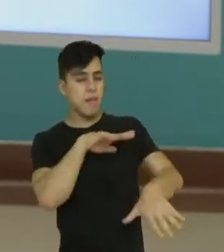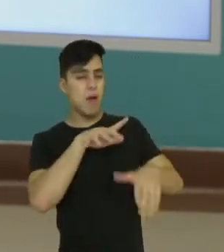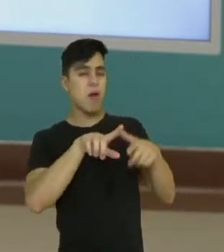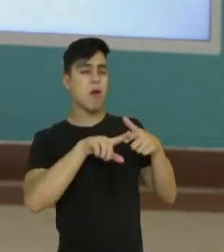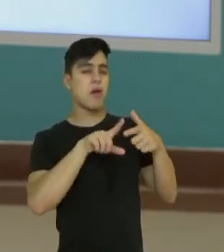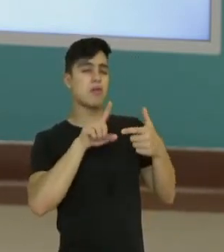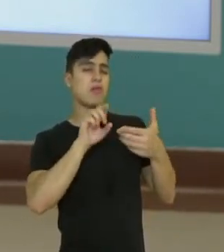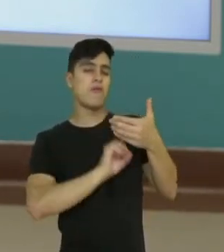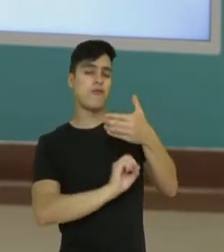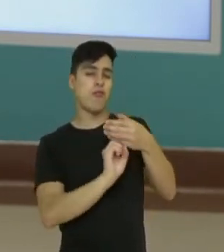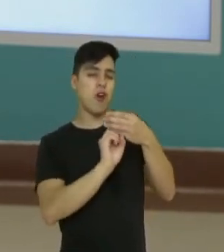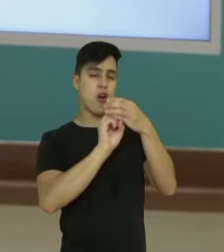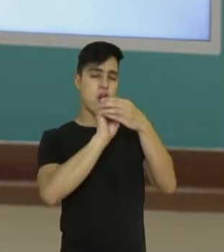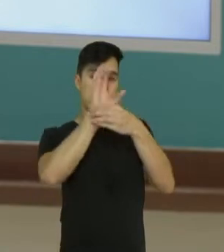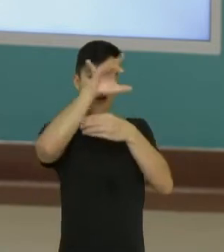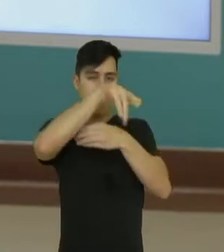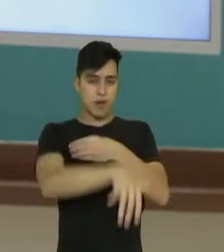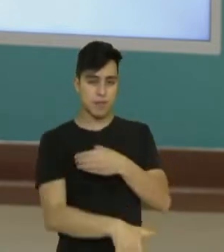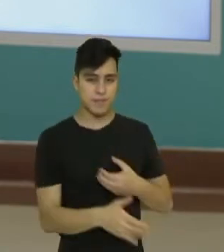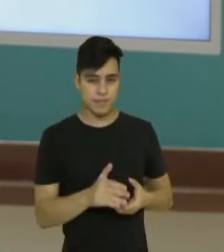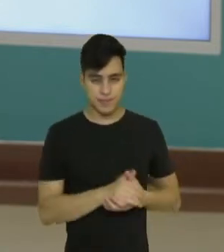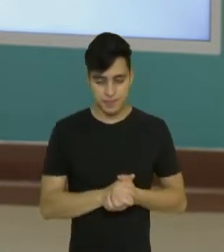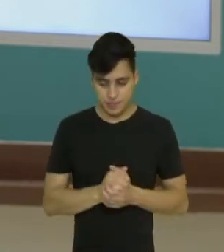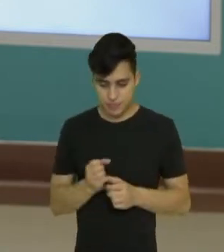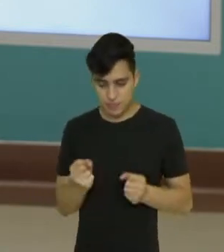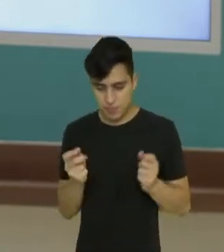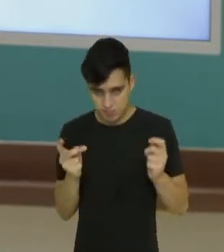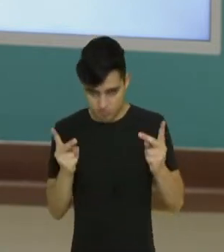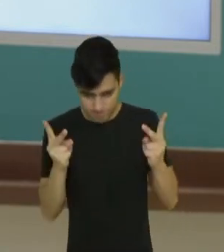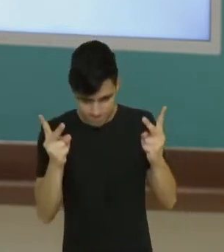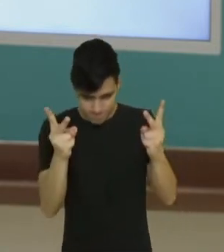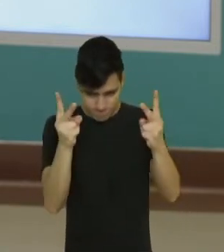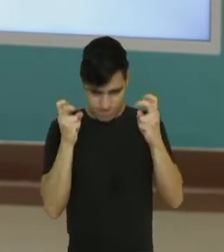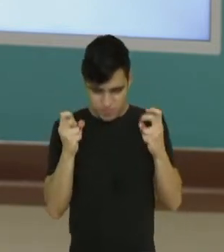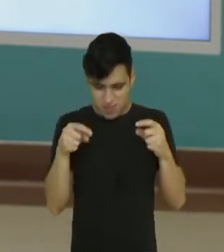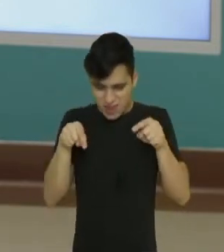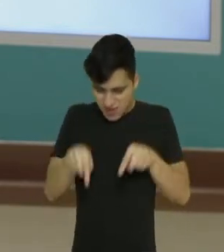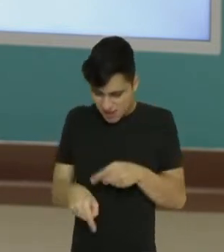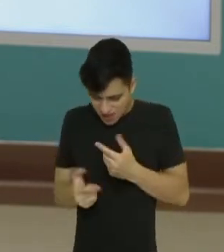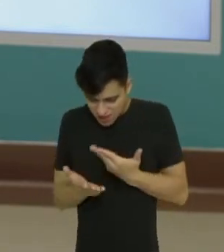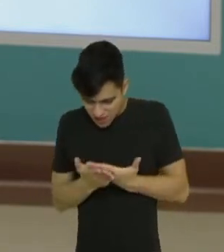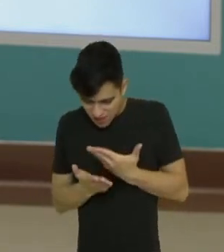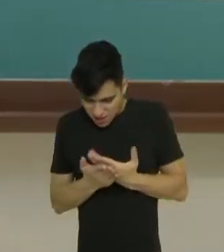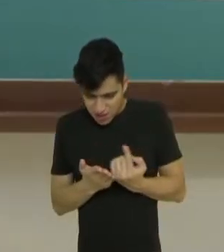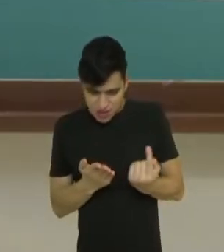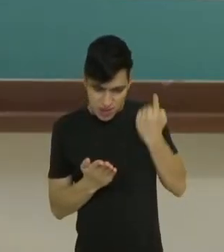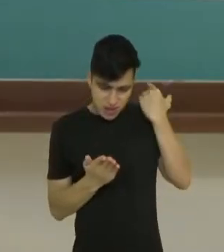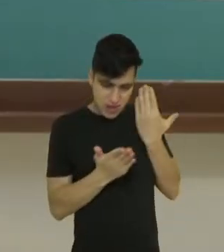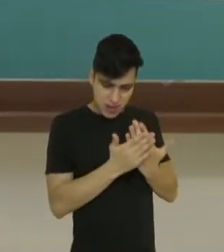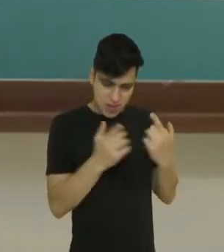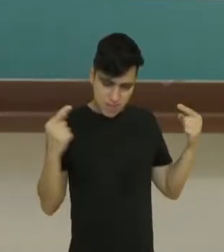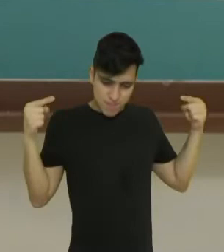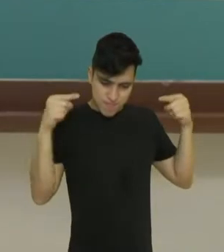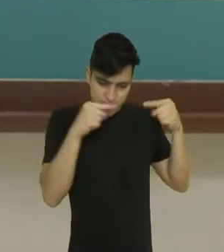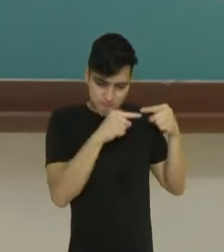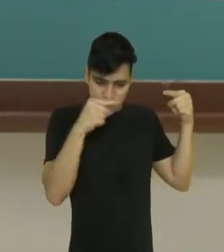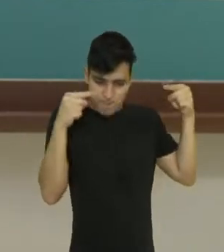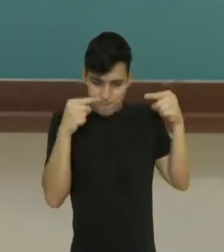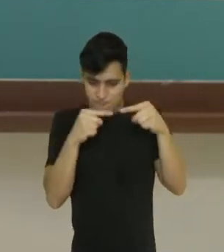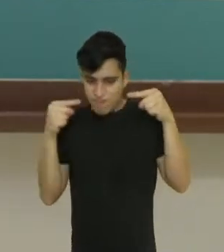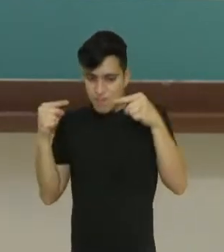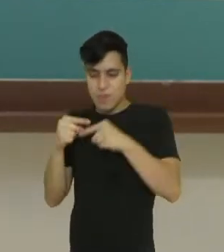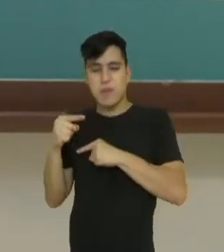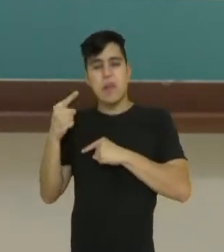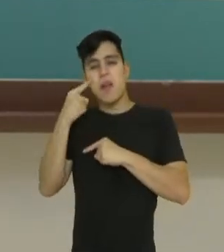erupções vulcânicas. Você já percebeu que uma aula está relacionada, ligada à outra? Você até vê nesses